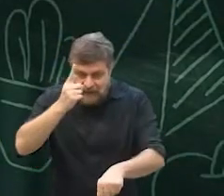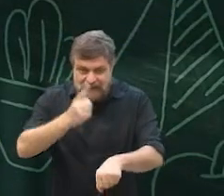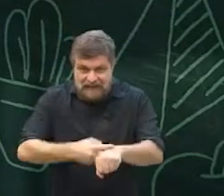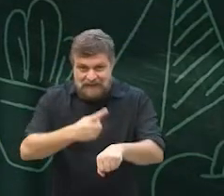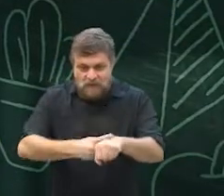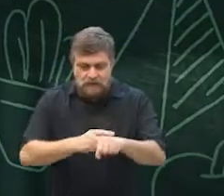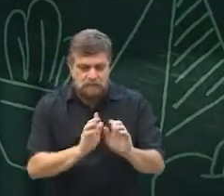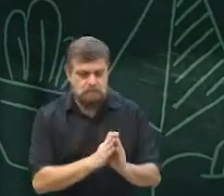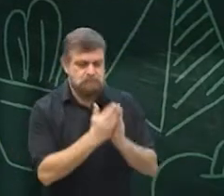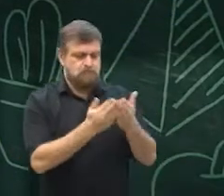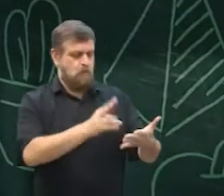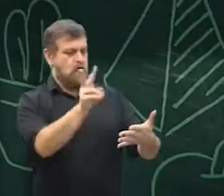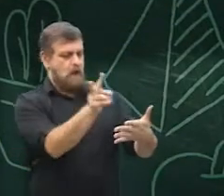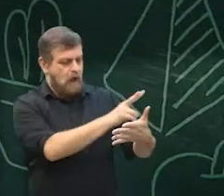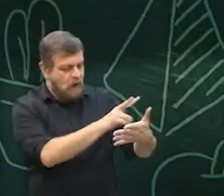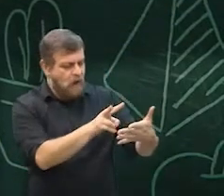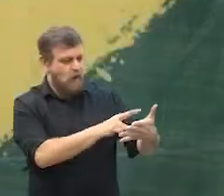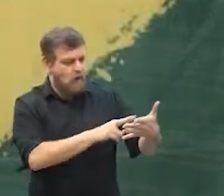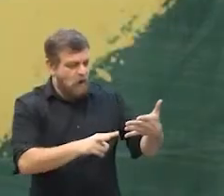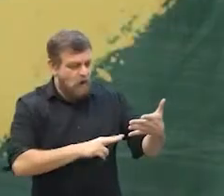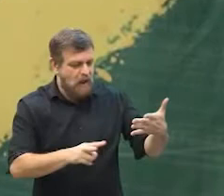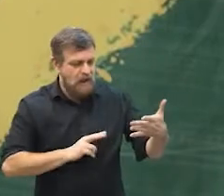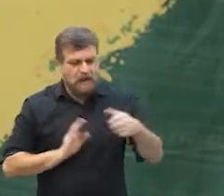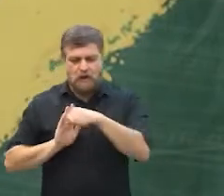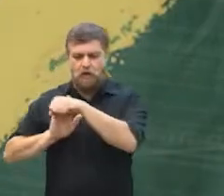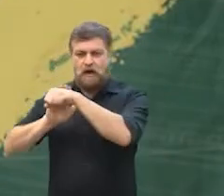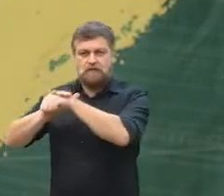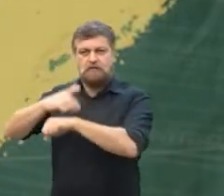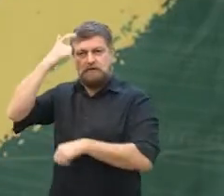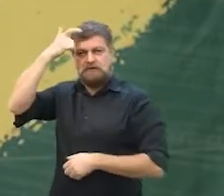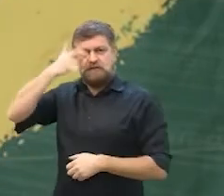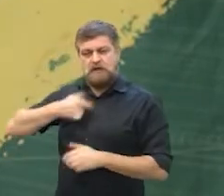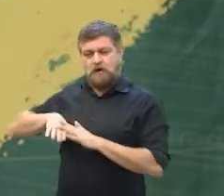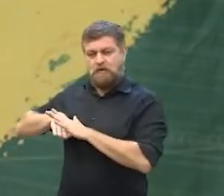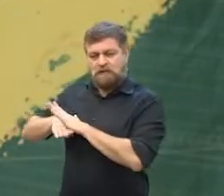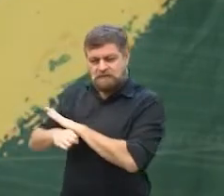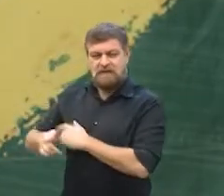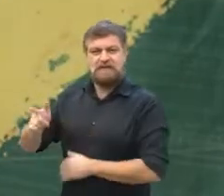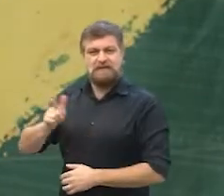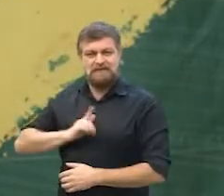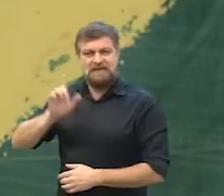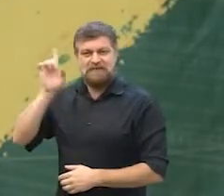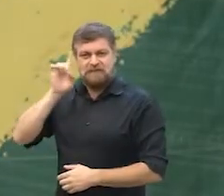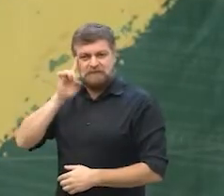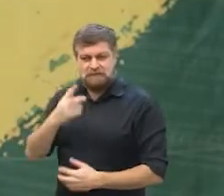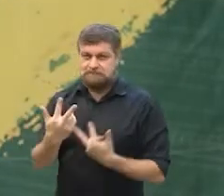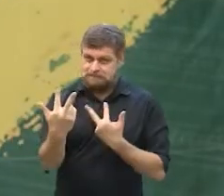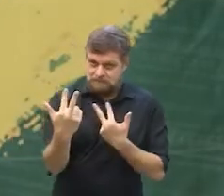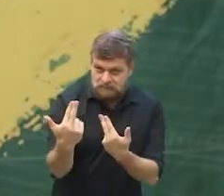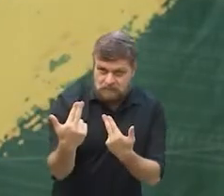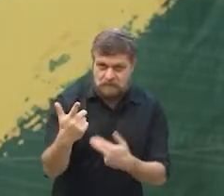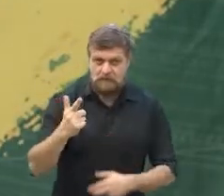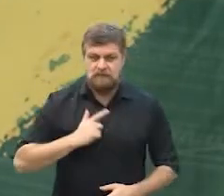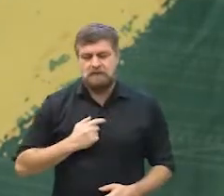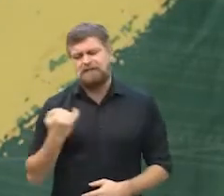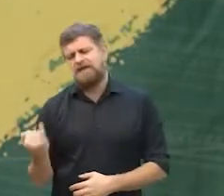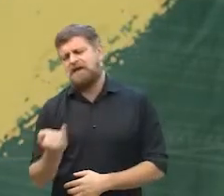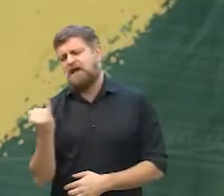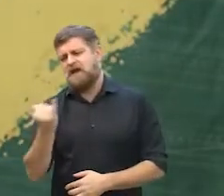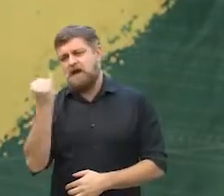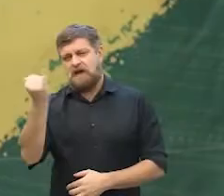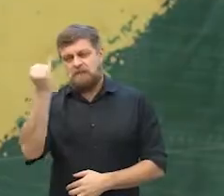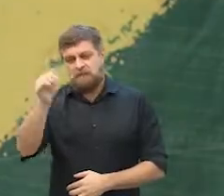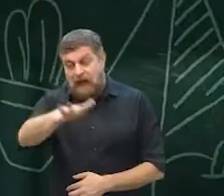leio bastante, não é? Durante a noite é um hábito que eu tenho e é como você disse, é algo extremamente importante